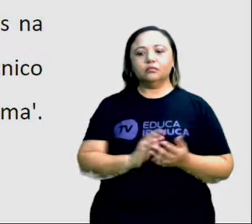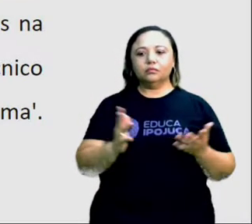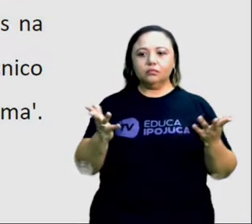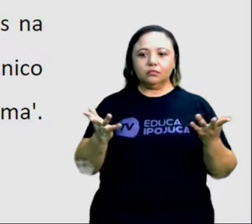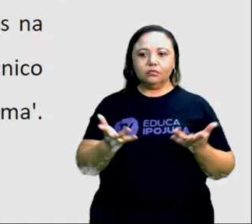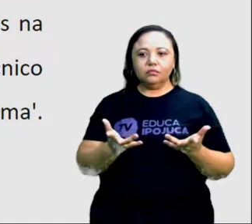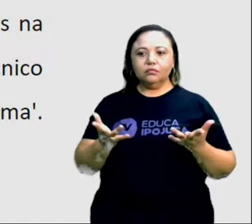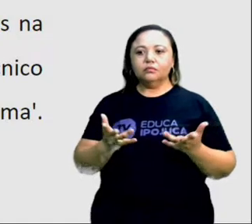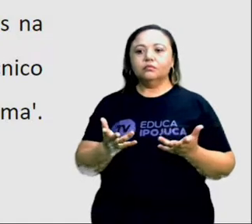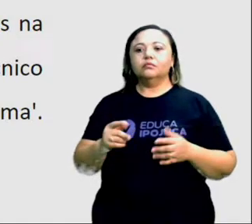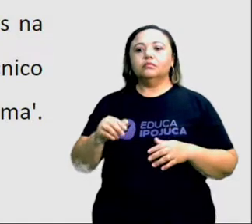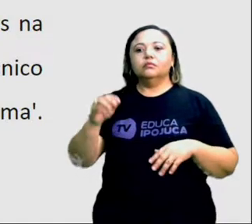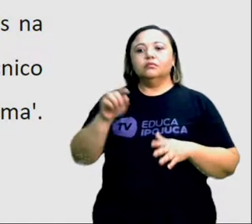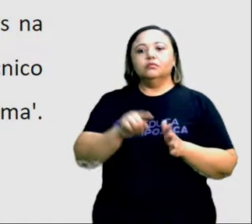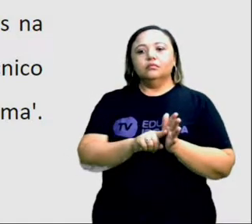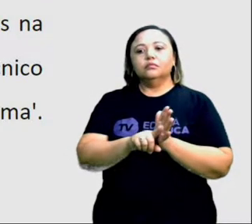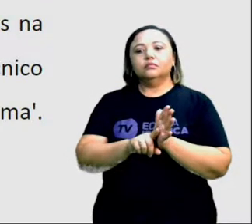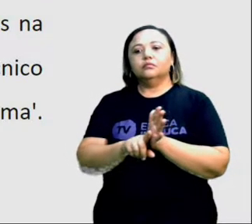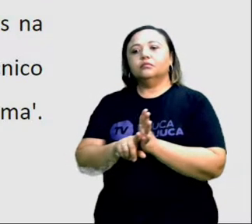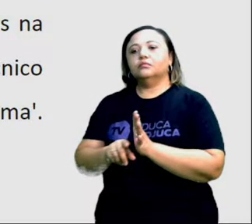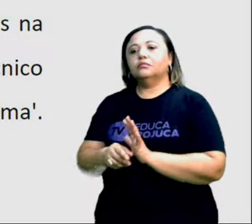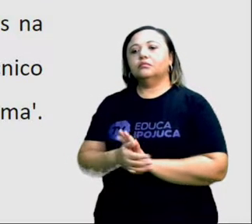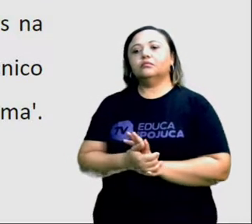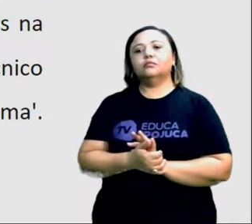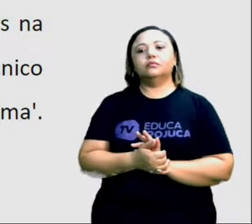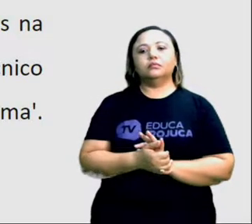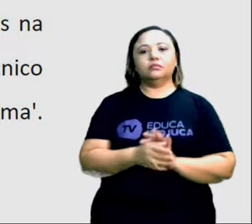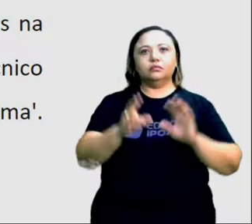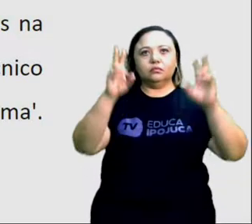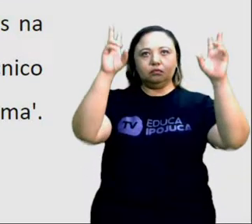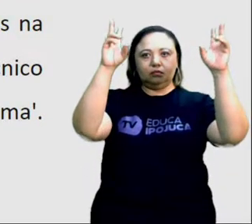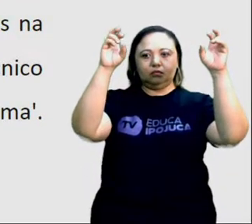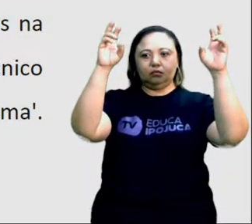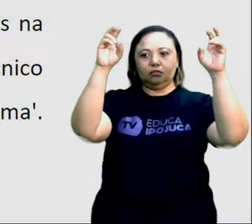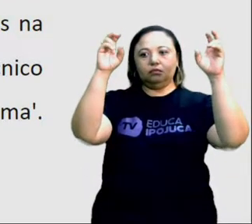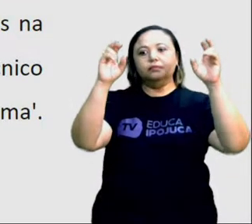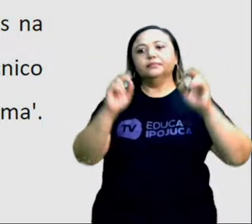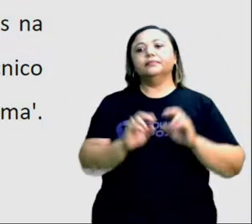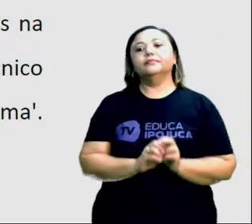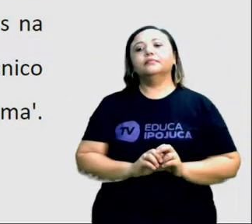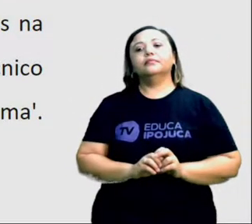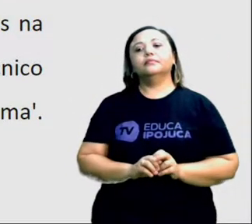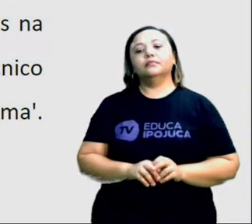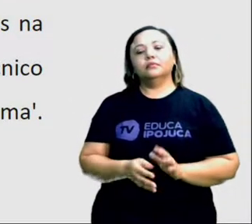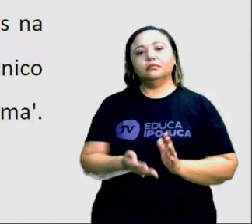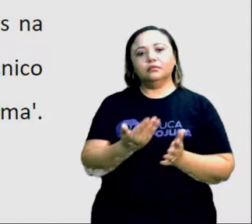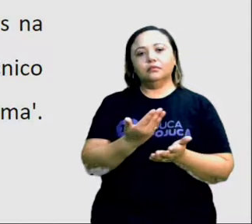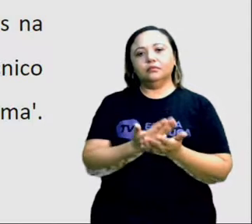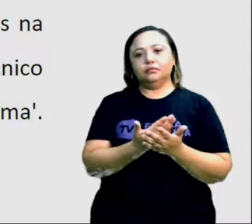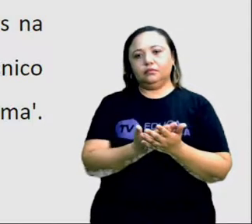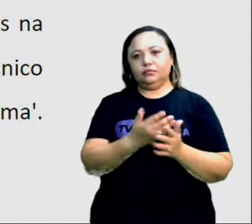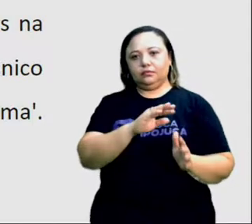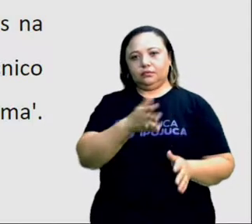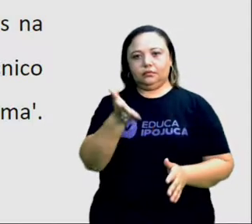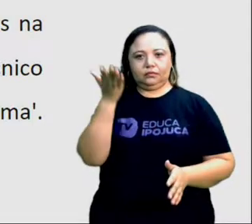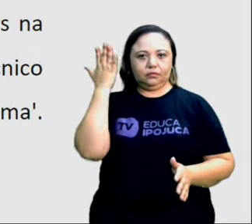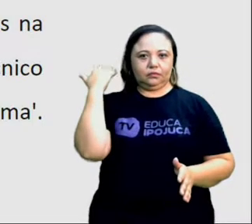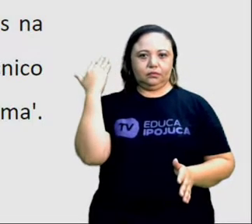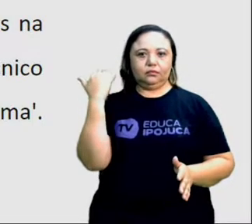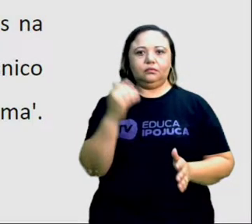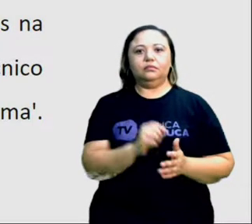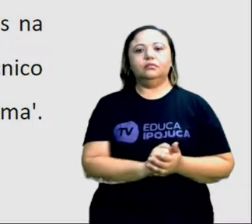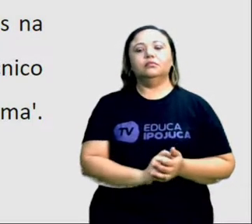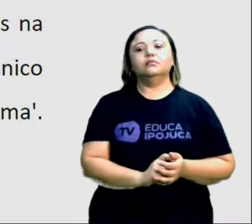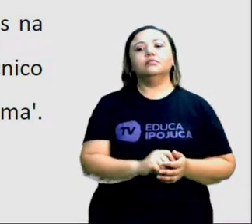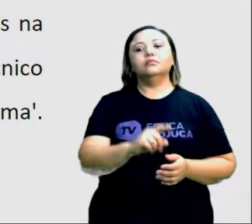Agora sim, vamos para a nossa análise. Então, o título que a gente identificou já na aula passada, Bolas